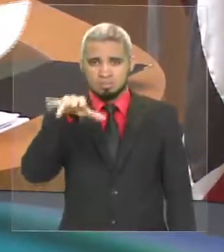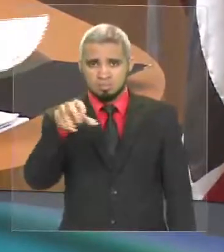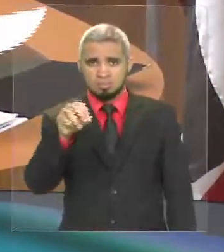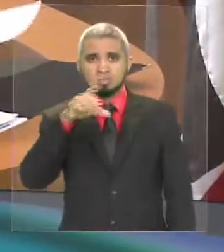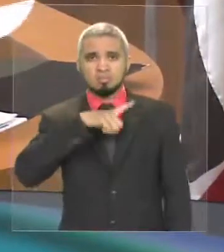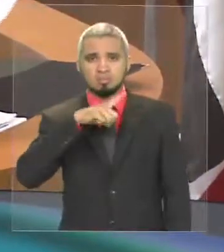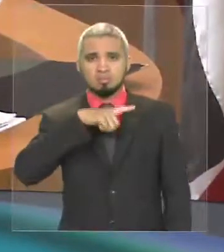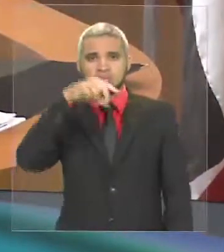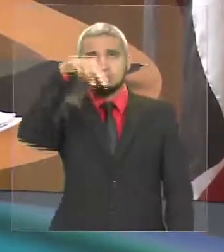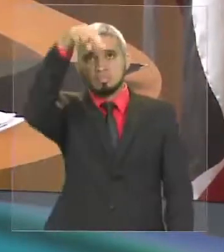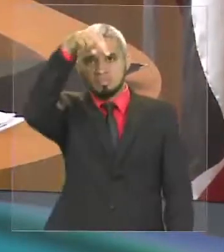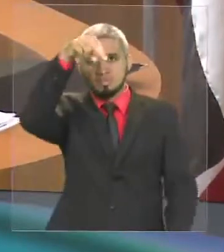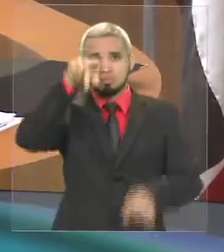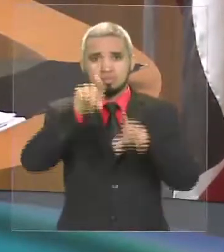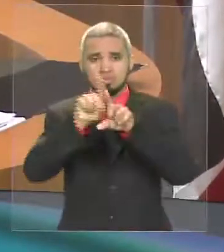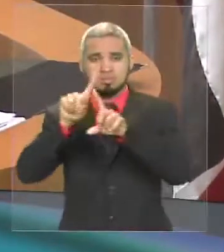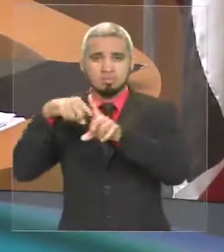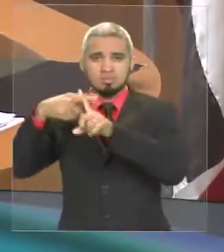tivemos 9 reuniões